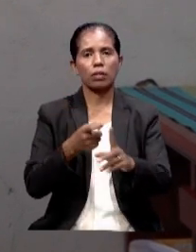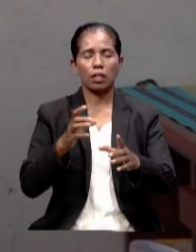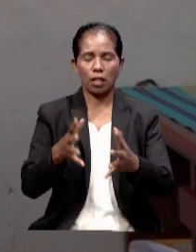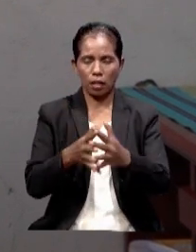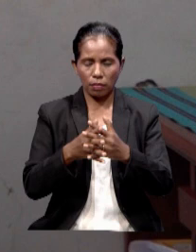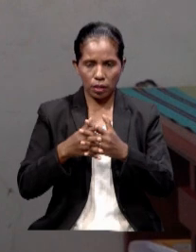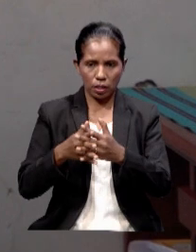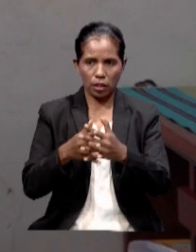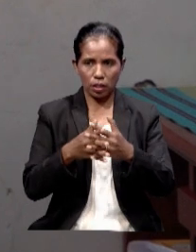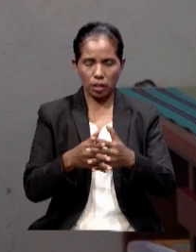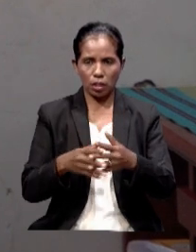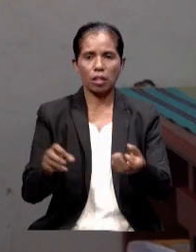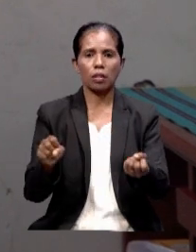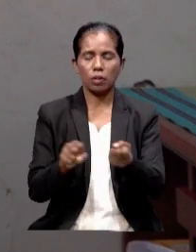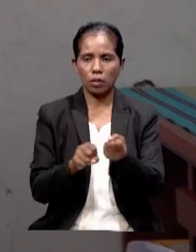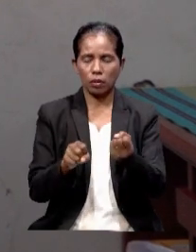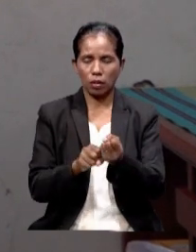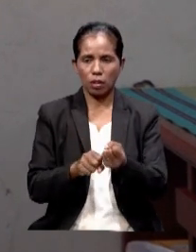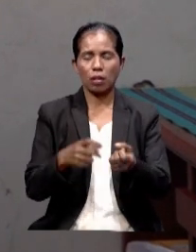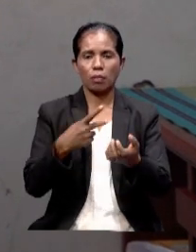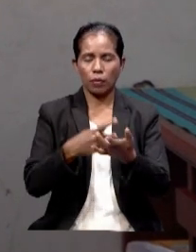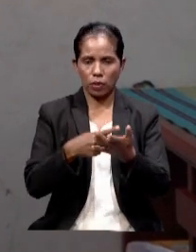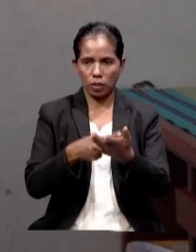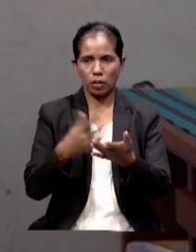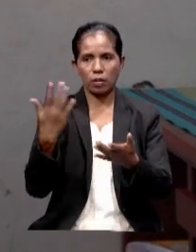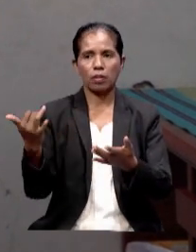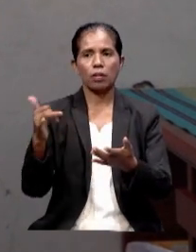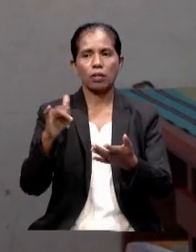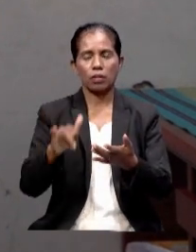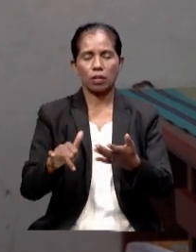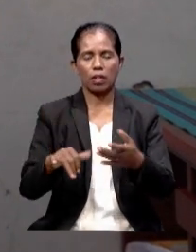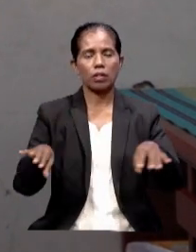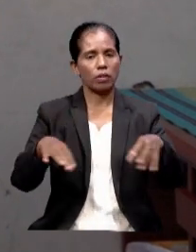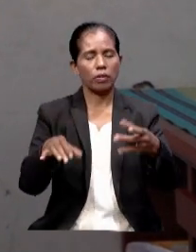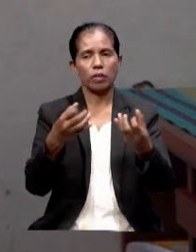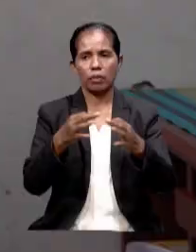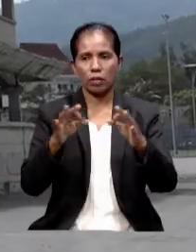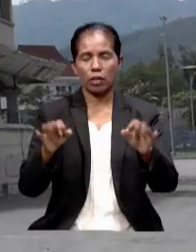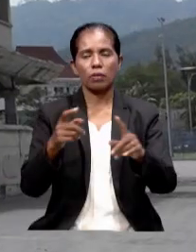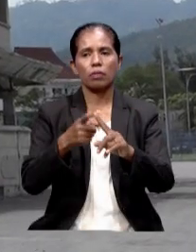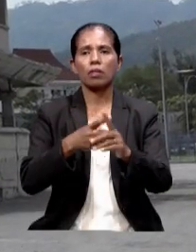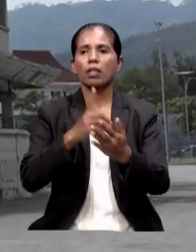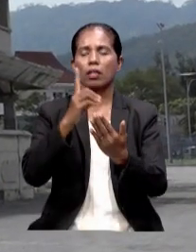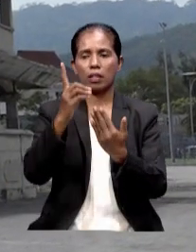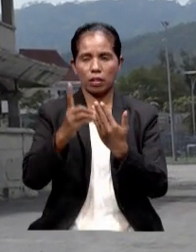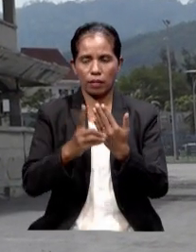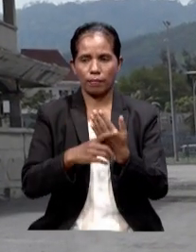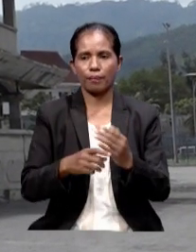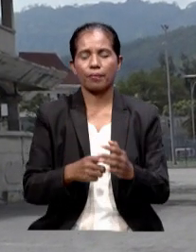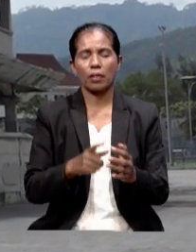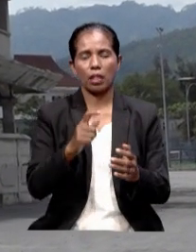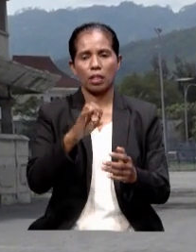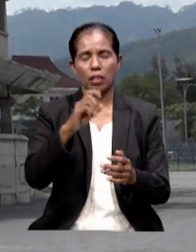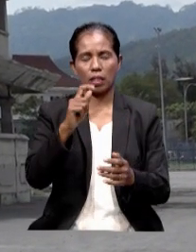ne be que suporta projeto refere, seria mandato hotu em dezembro. Tito da Costa Moreira,